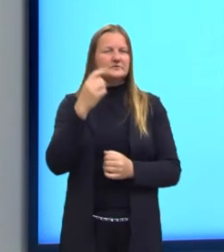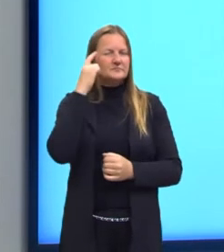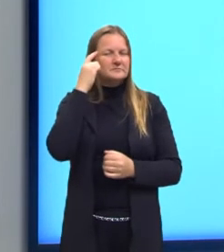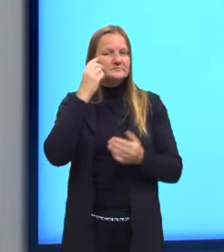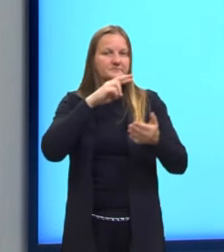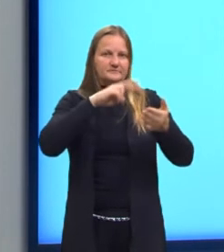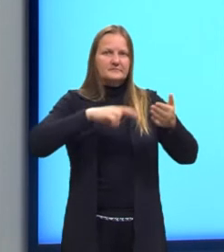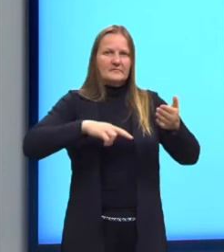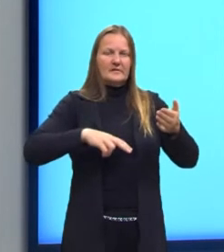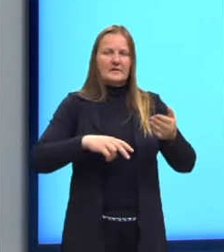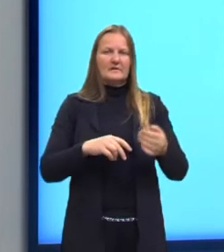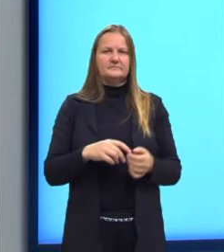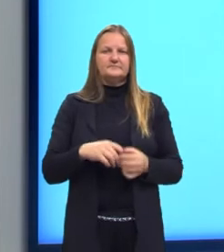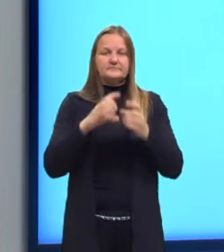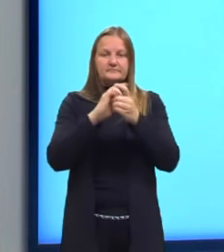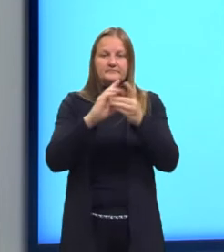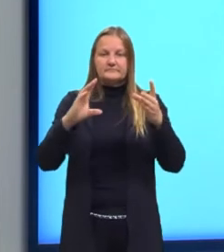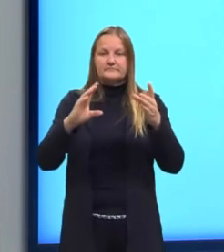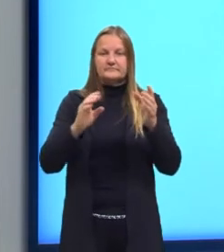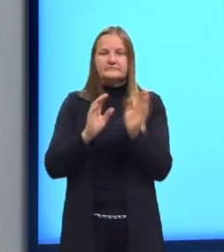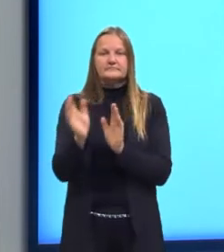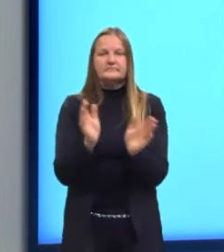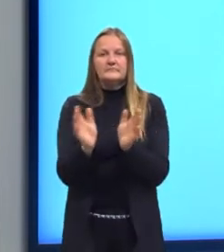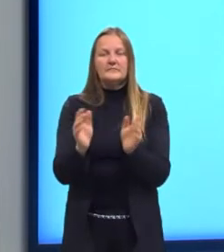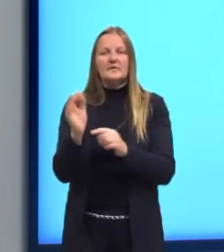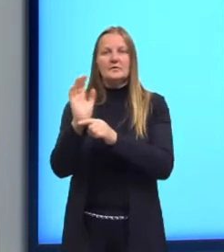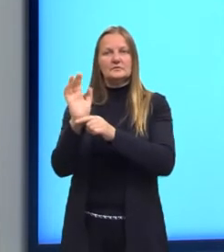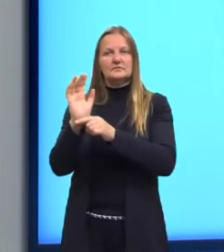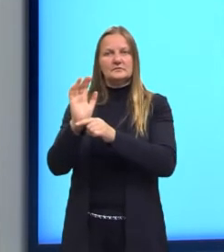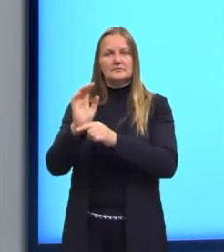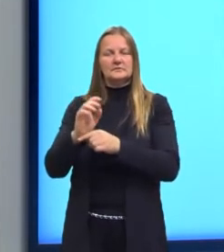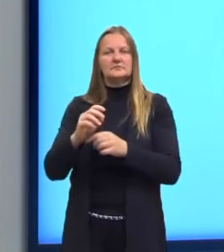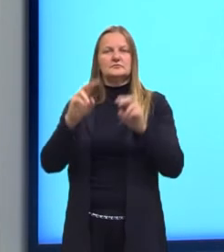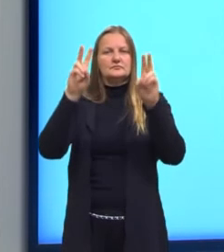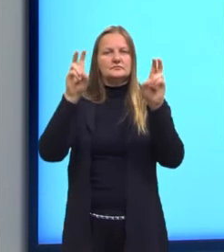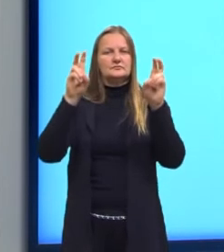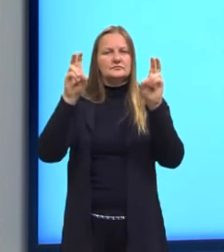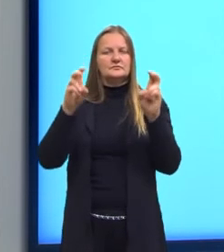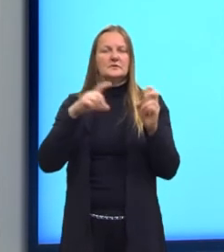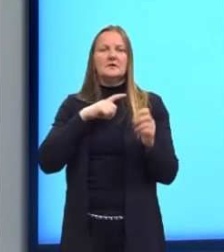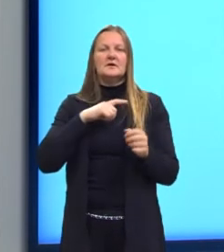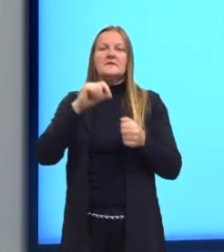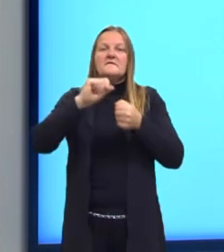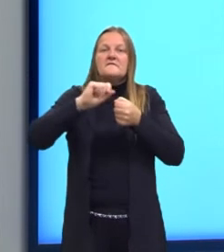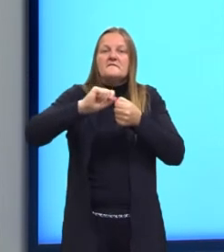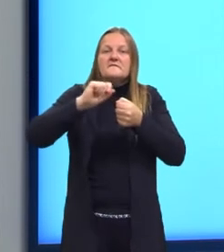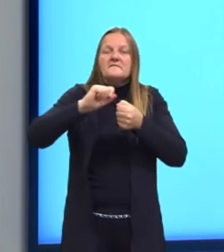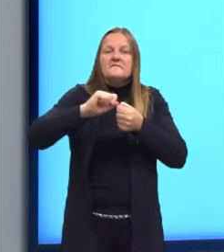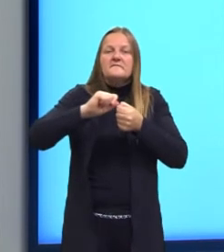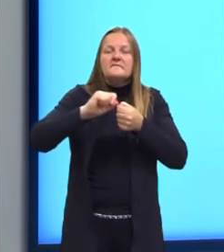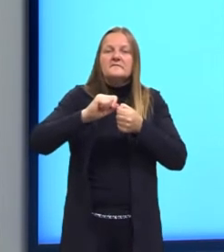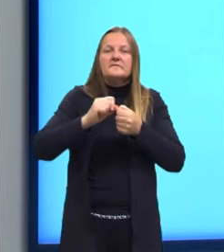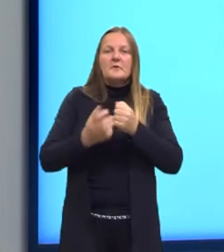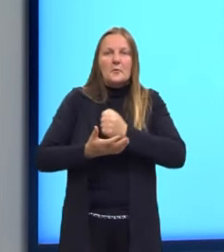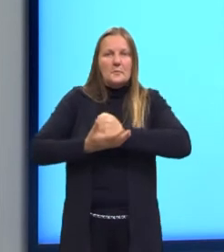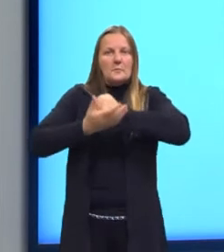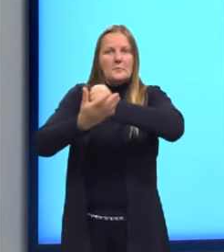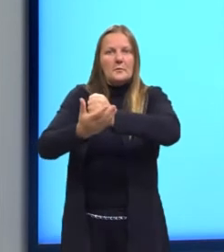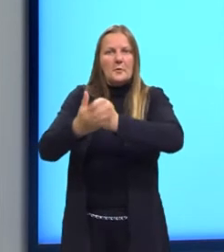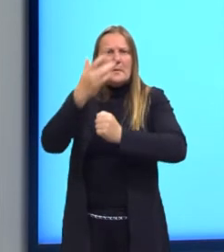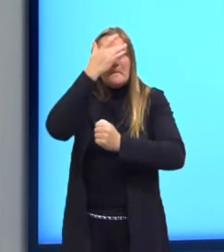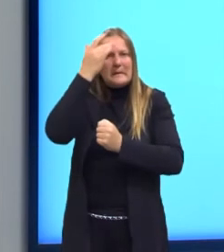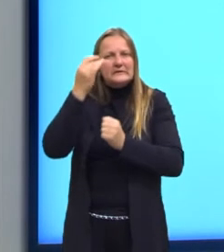contudo a democratização do acesso ao cinema menção matemática se feita de modo beneficiar os menos